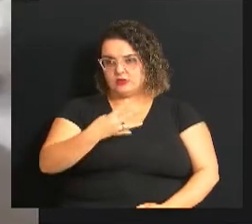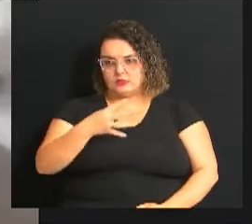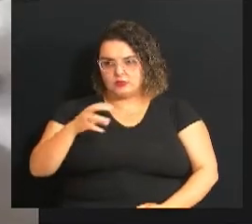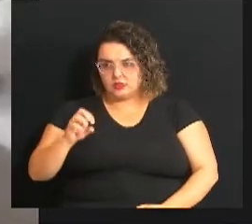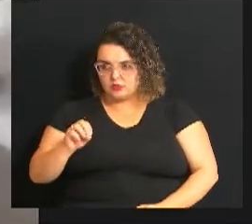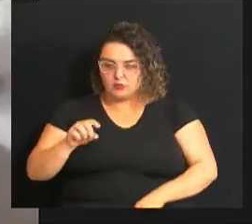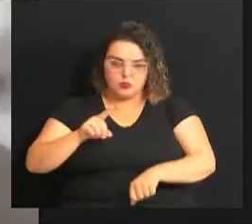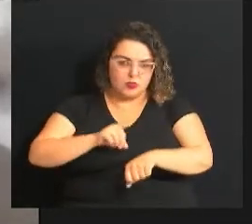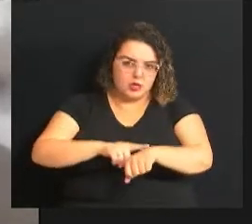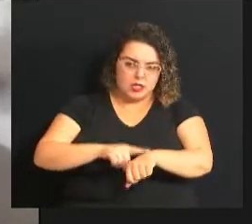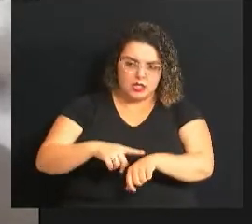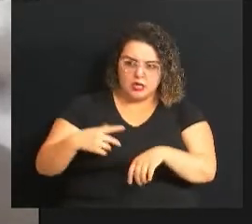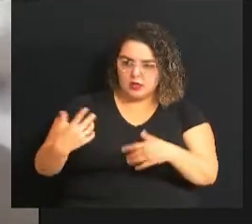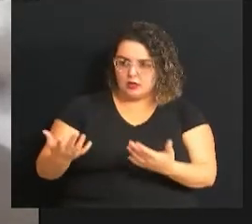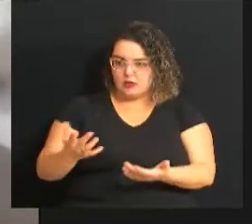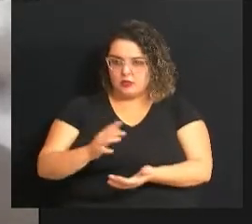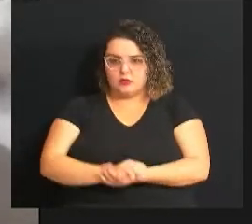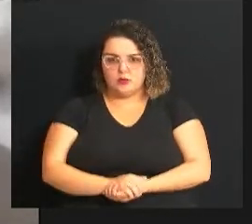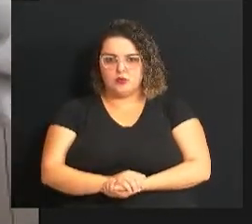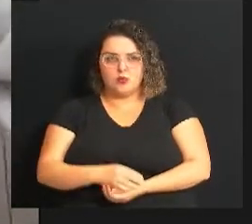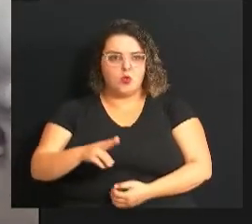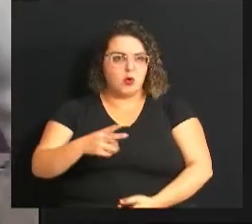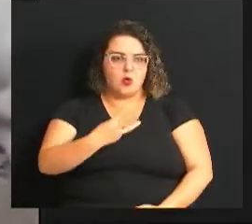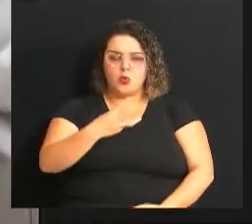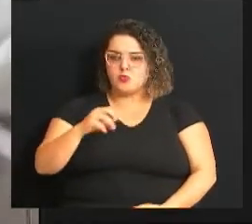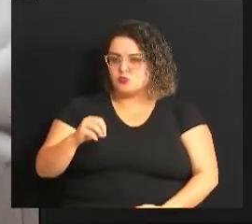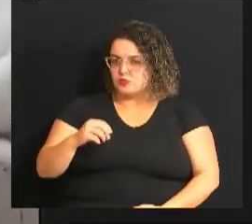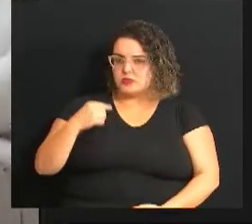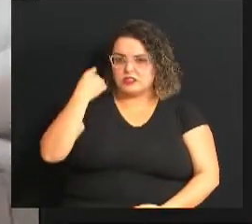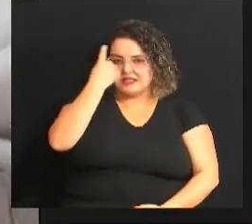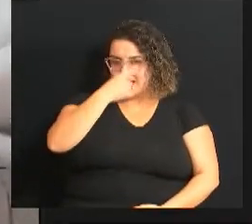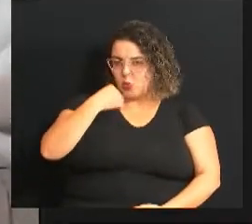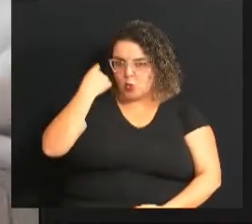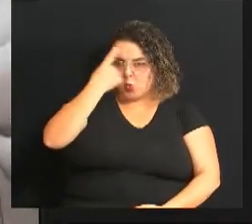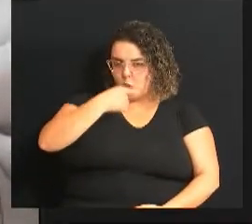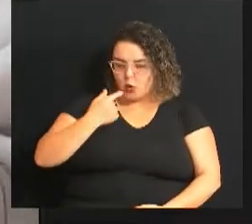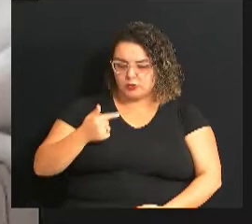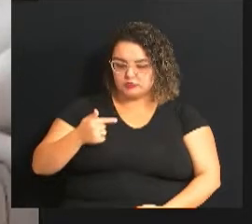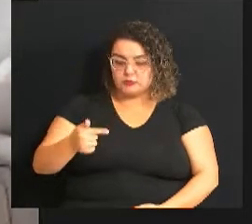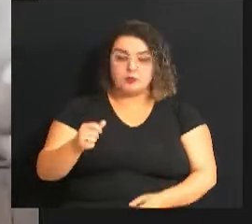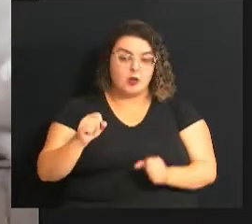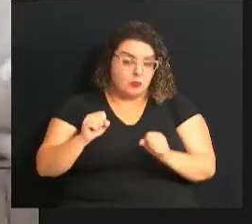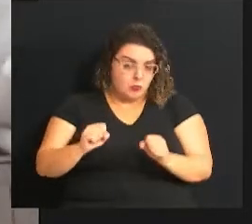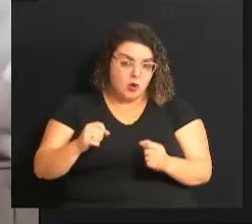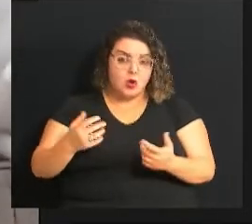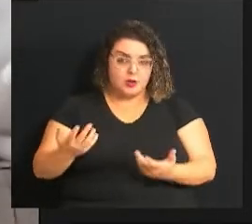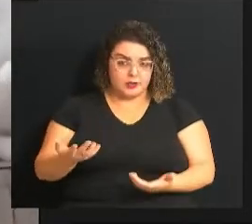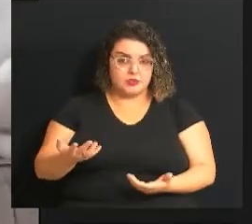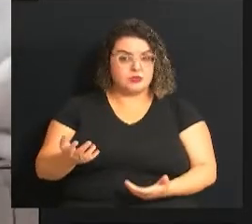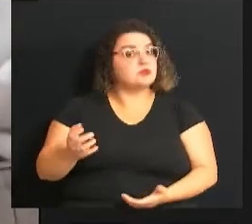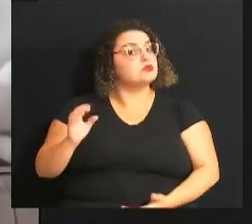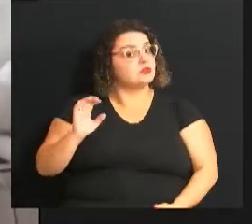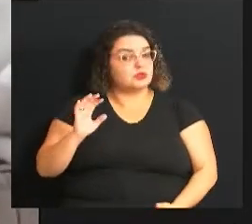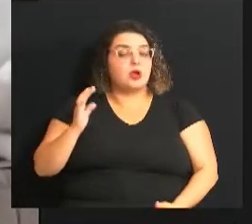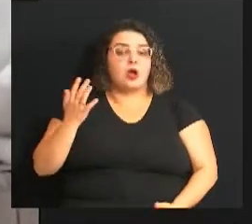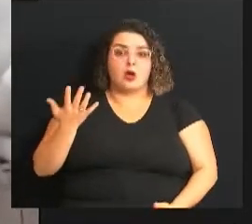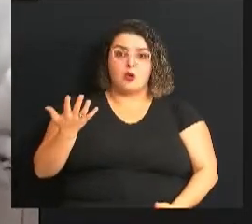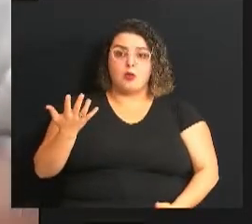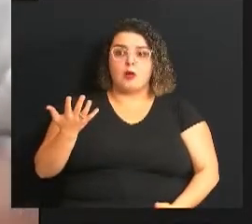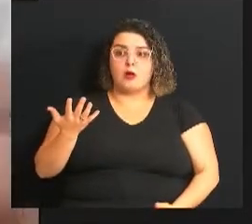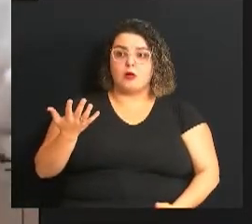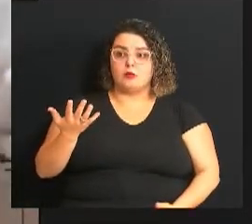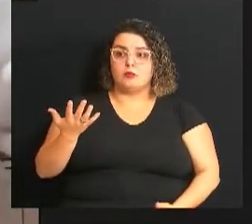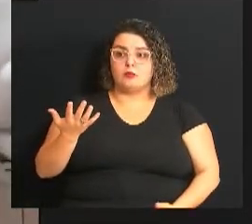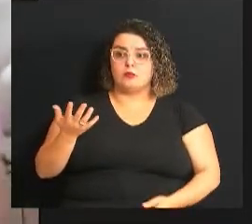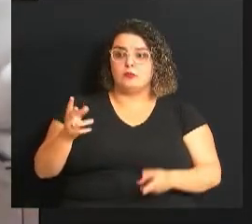horas ou 30 horas semanais? Sim, pode, e isso acontece por meio